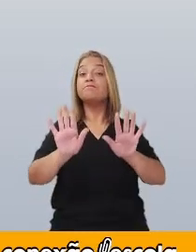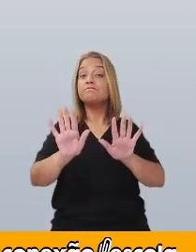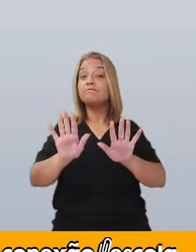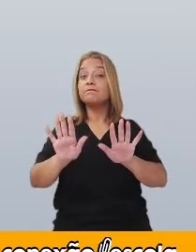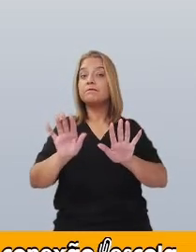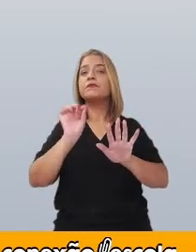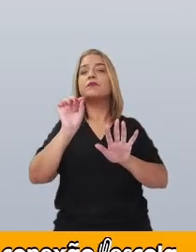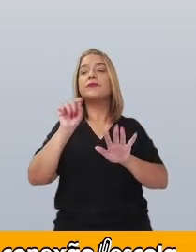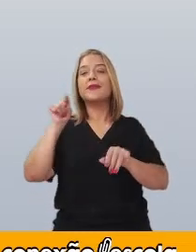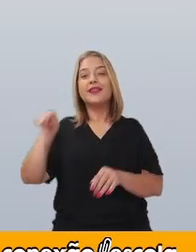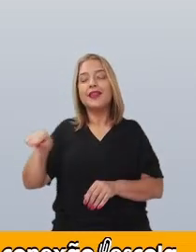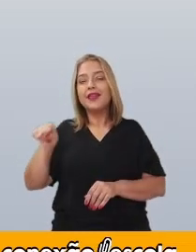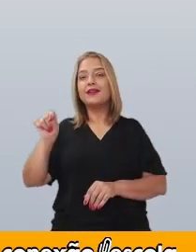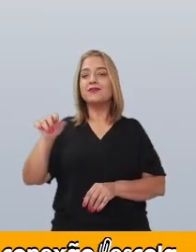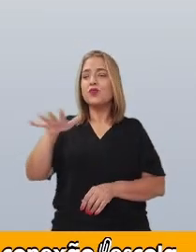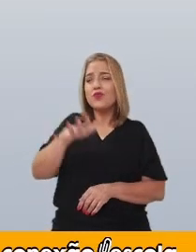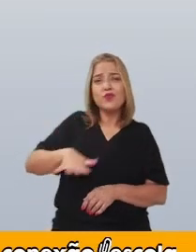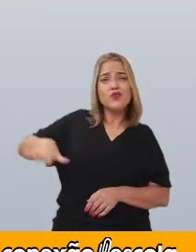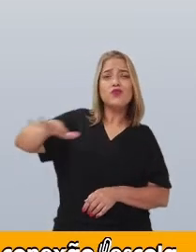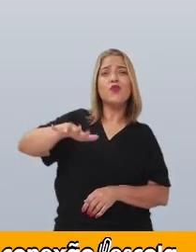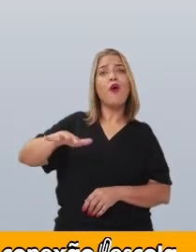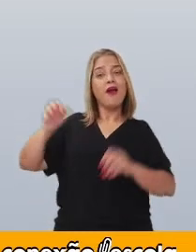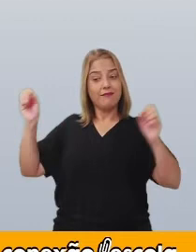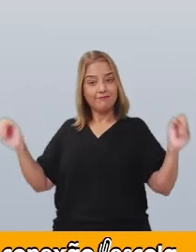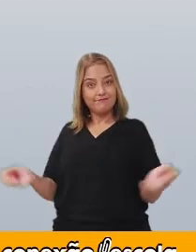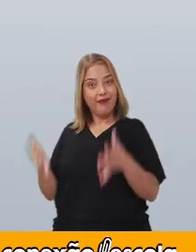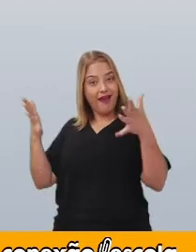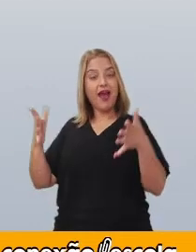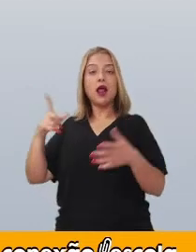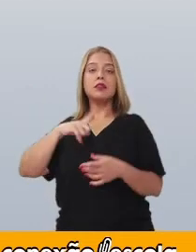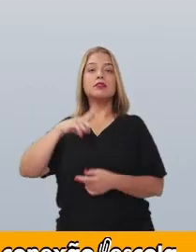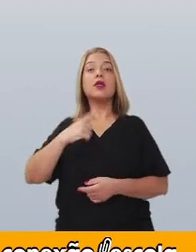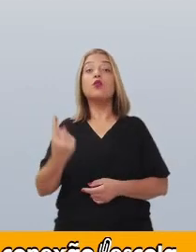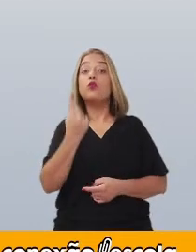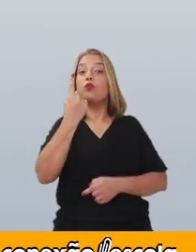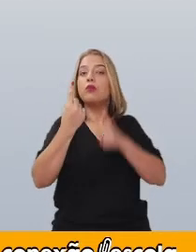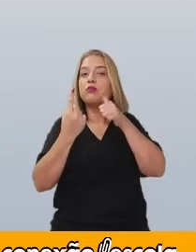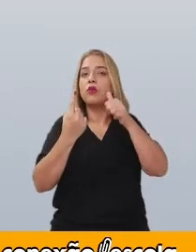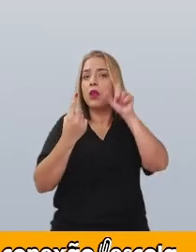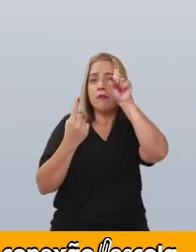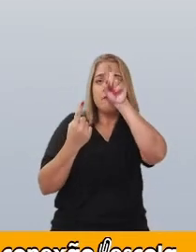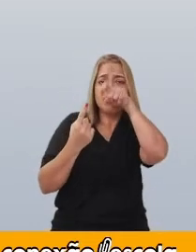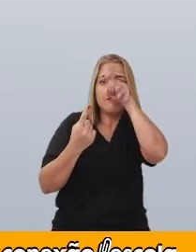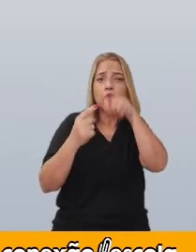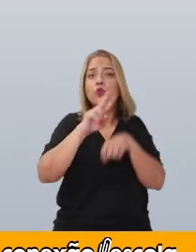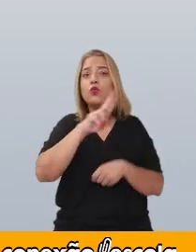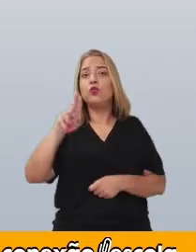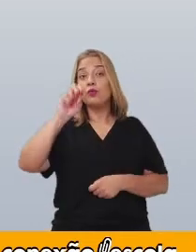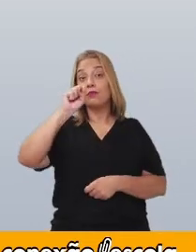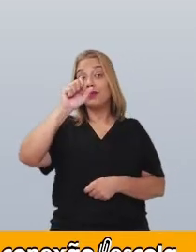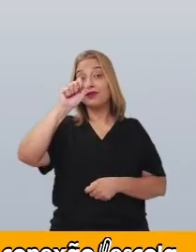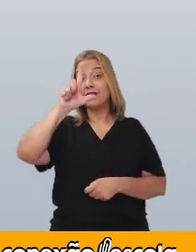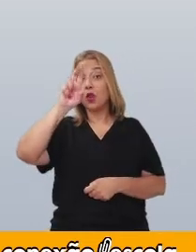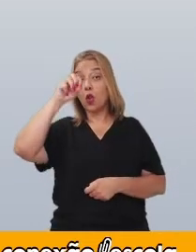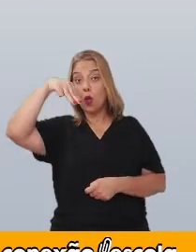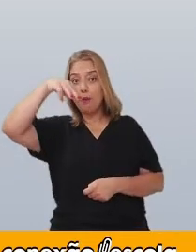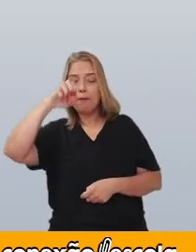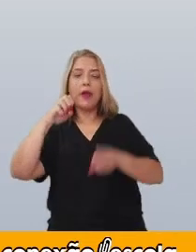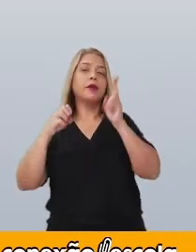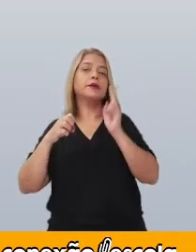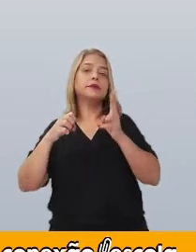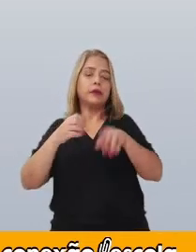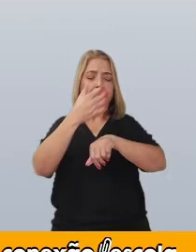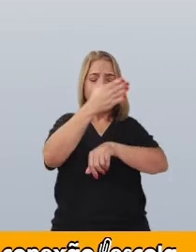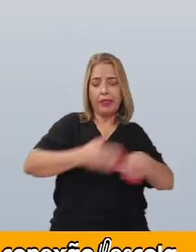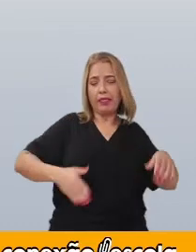Mas no lugar encantado onde vive a bruxa Salomé, que está sempre perdendo o pé,